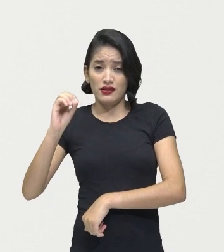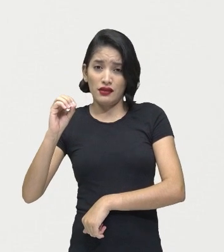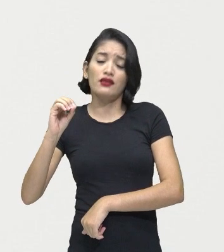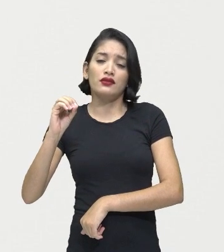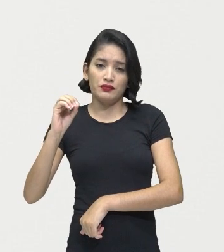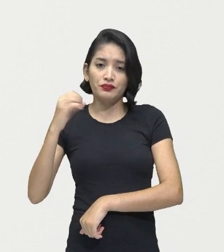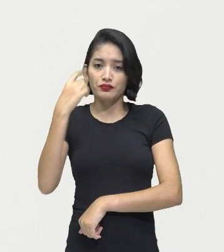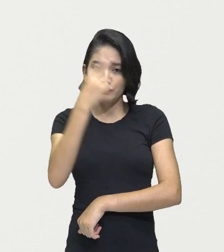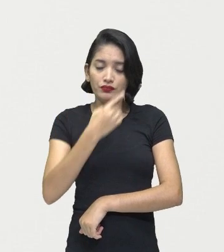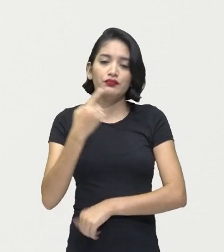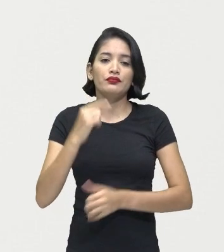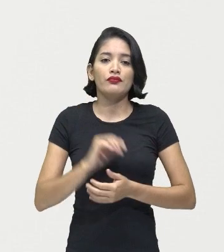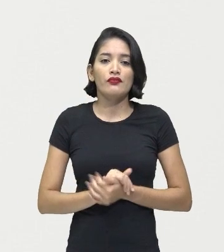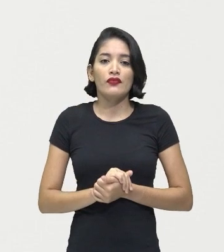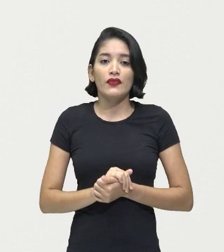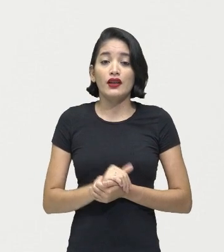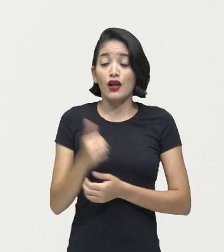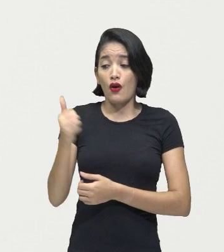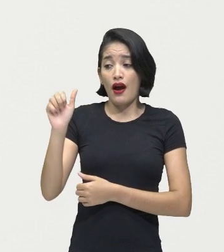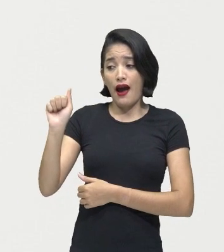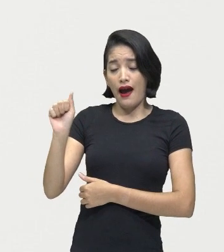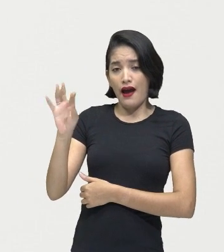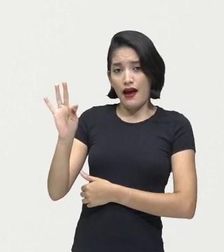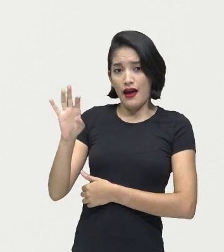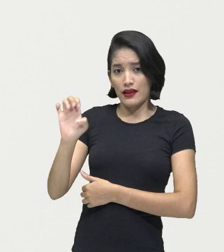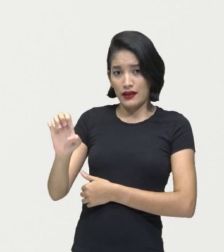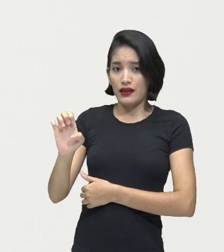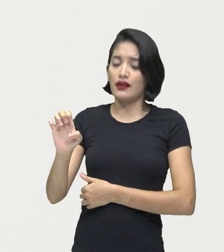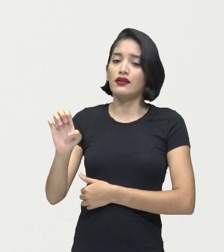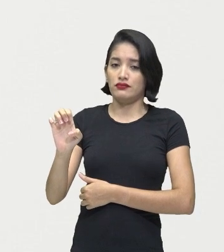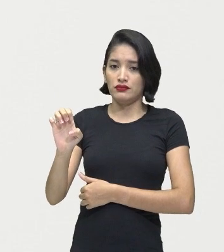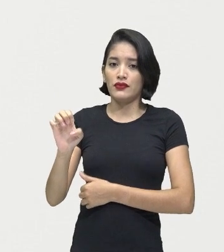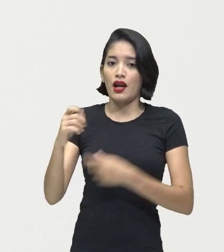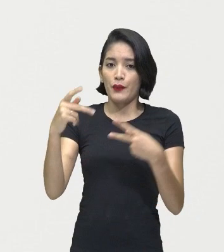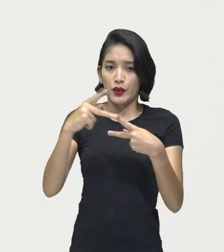é uma preposição e às 10, né, está